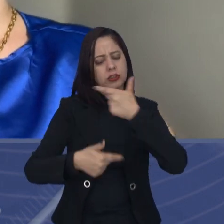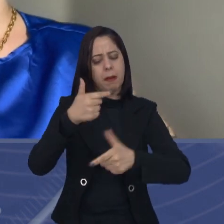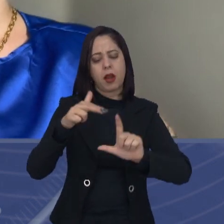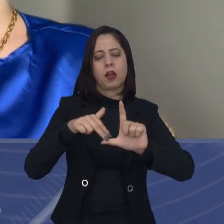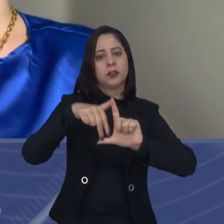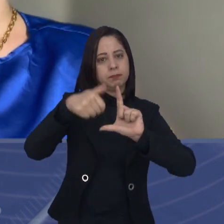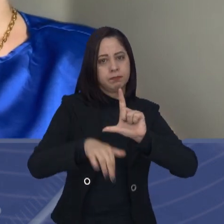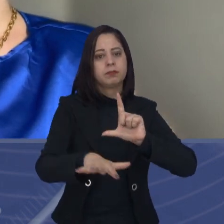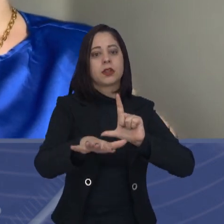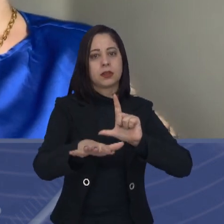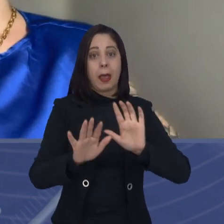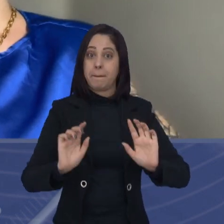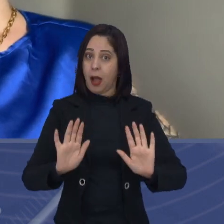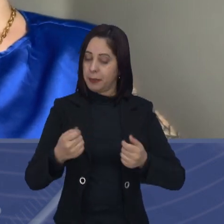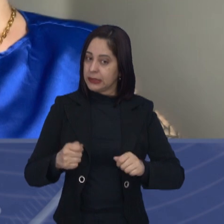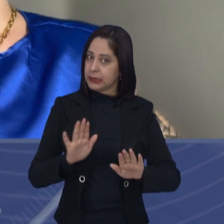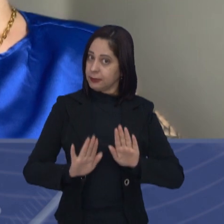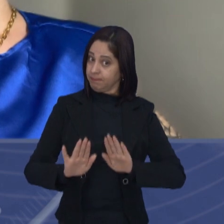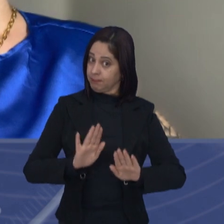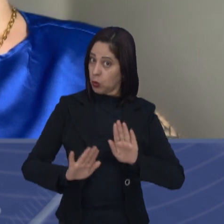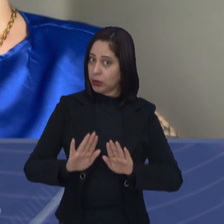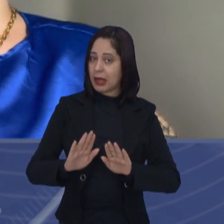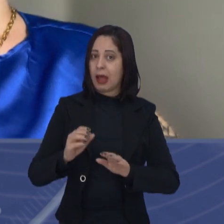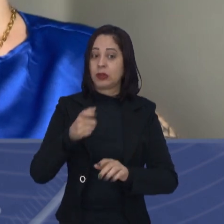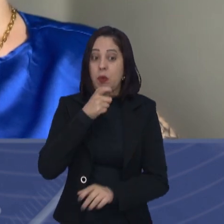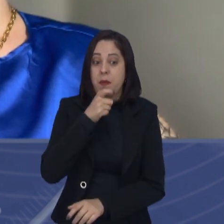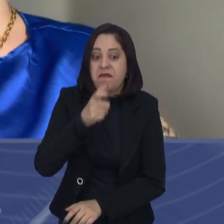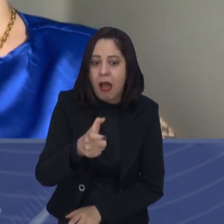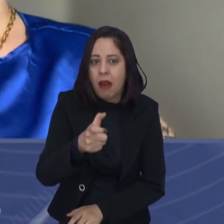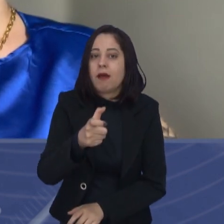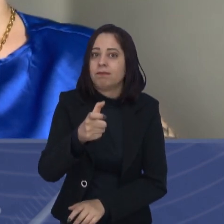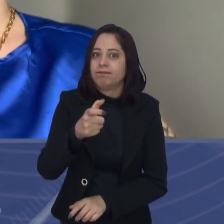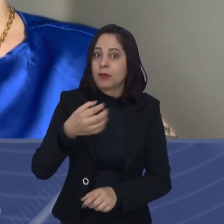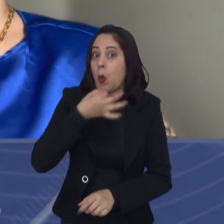mas também tem de ter esse cuidado, né, naquilo que vai falar, no que vai se meter.